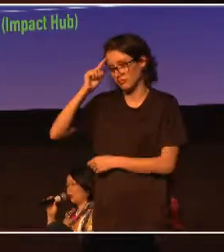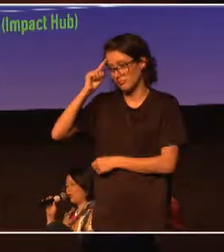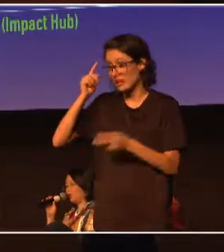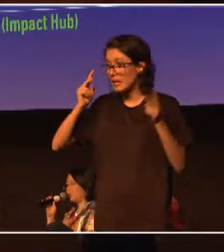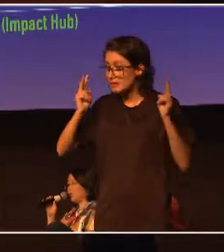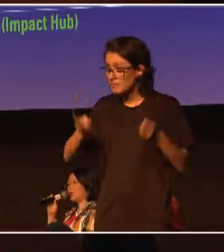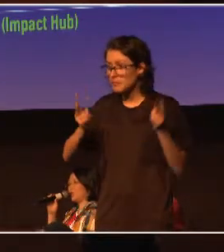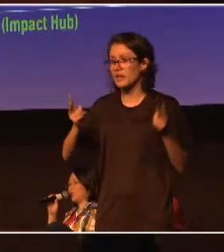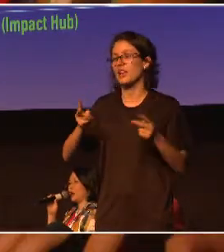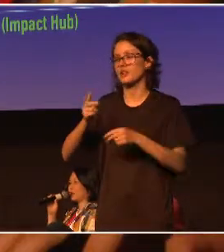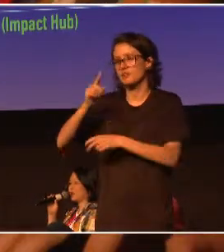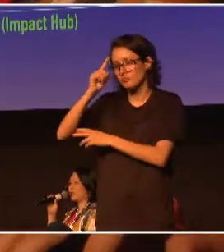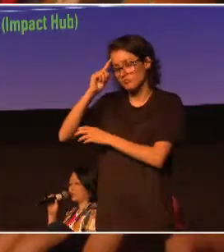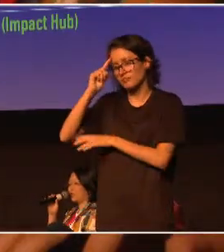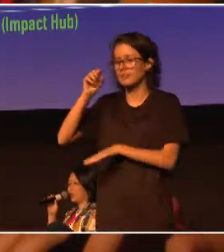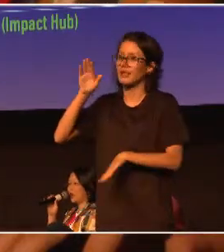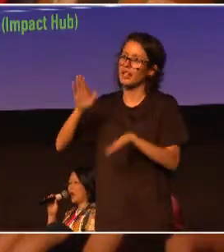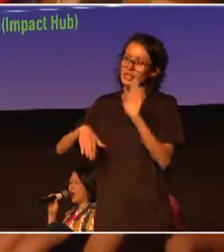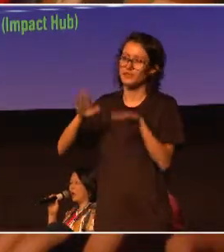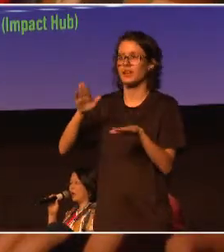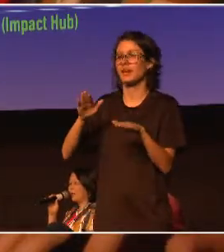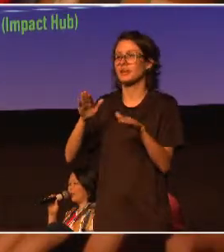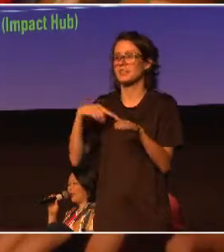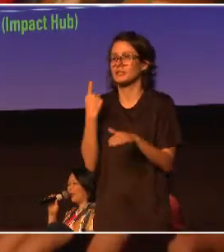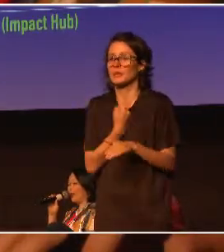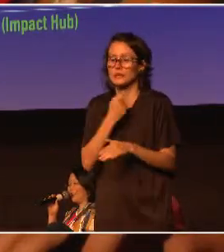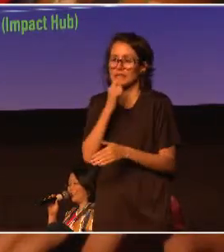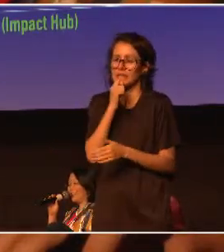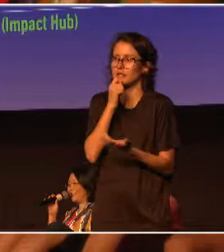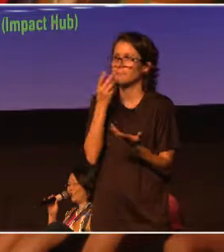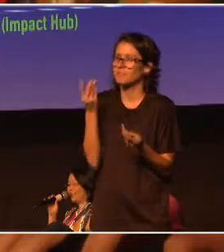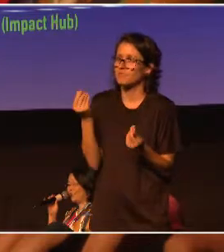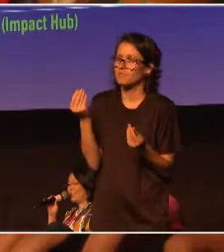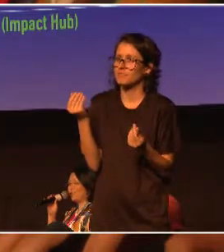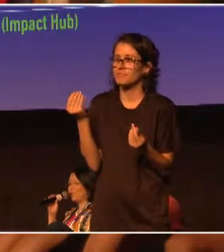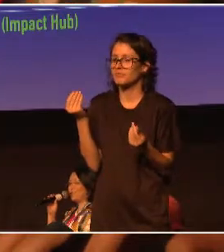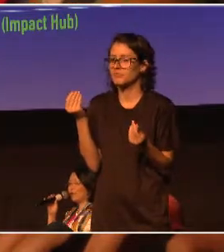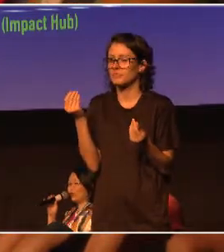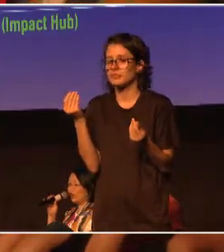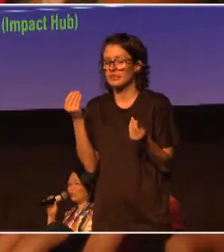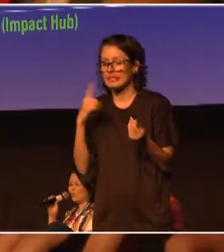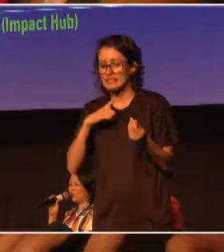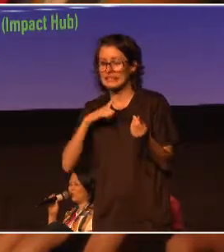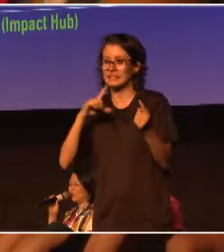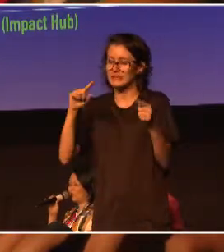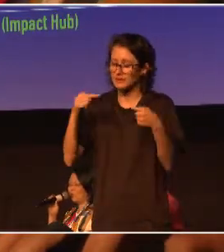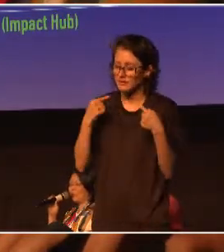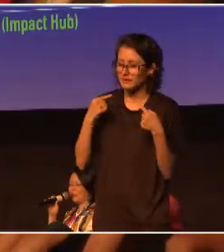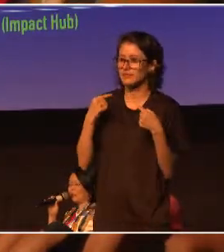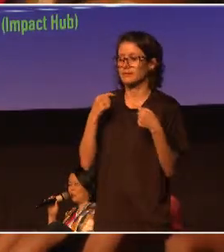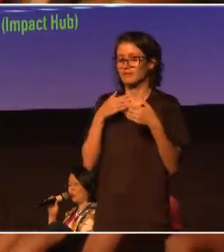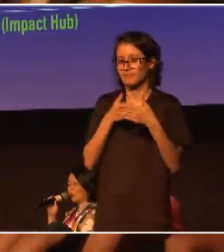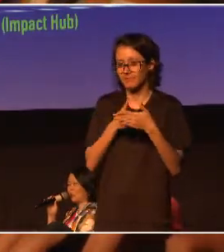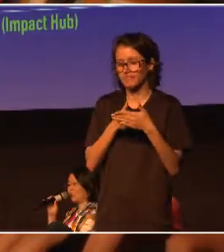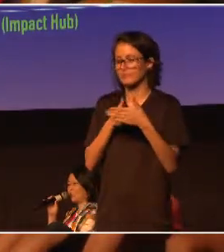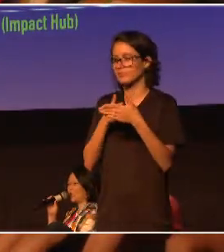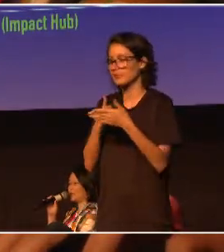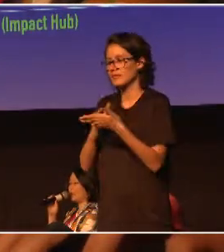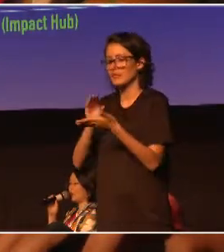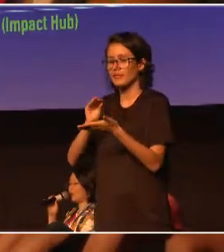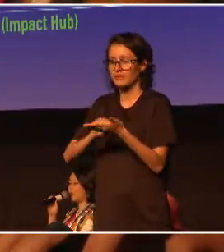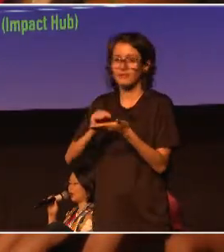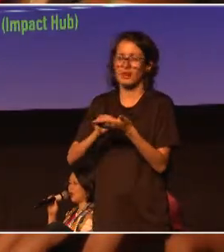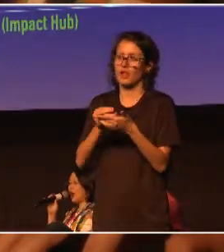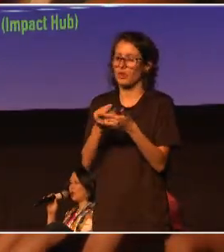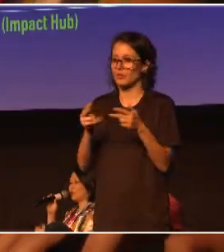mesmo que no dia a dia, às vezes, a gente ainda sofre com os desafios, né, relativos à pauta de gênero